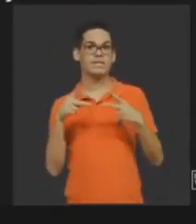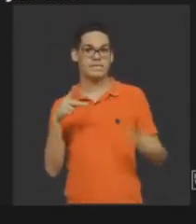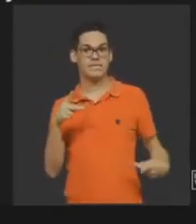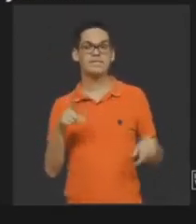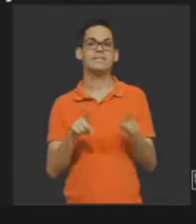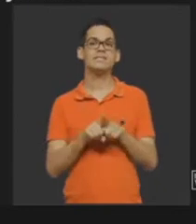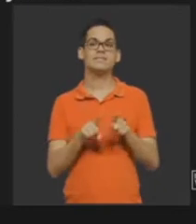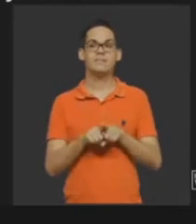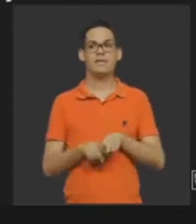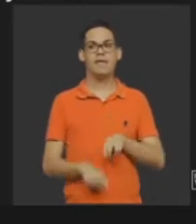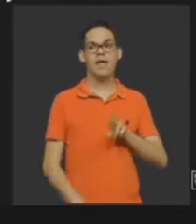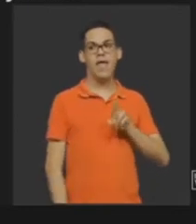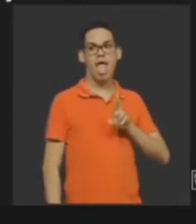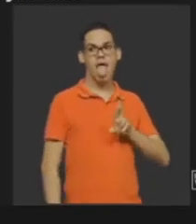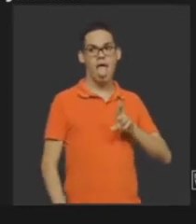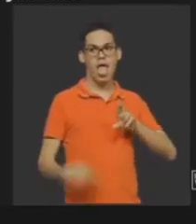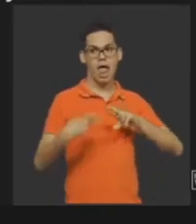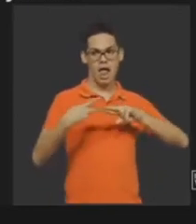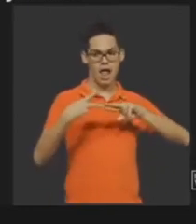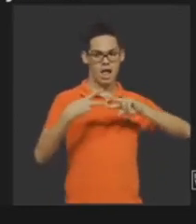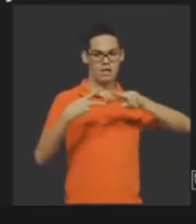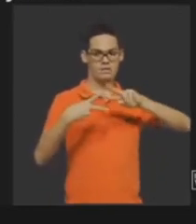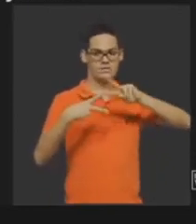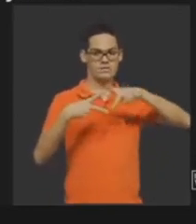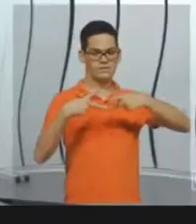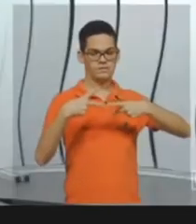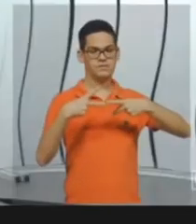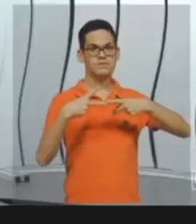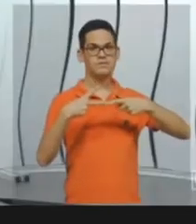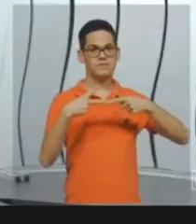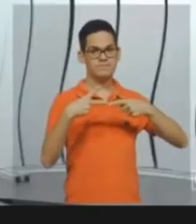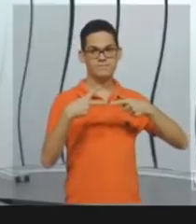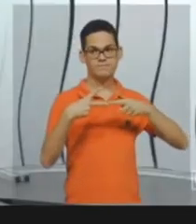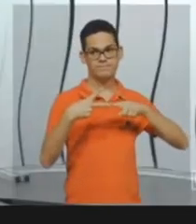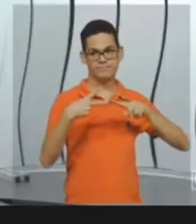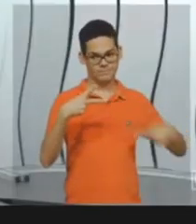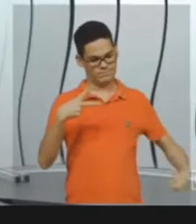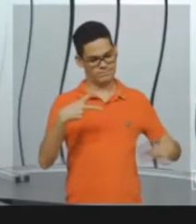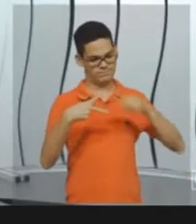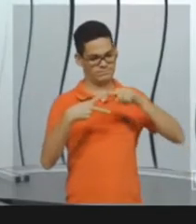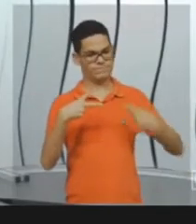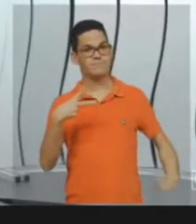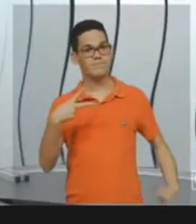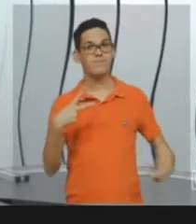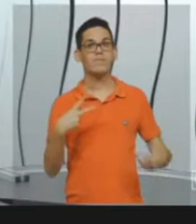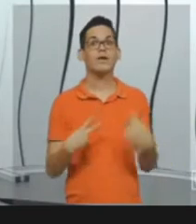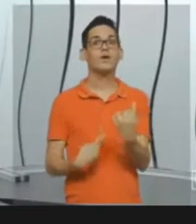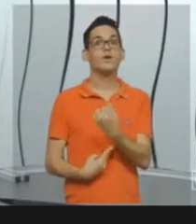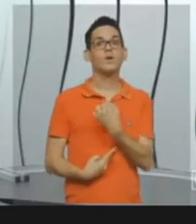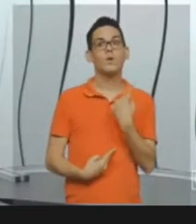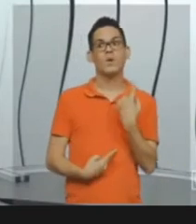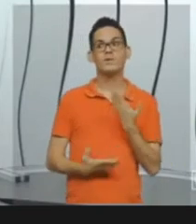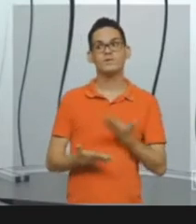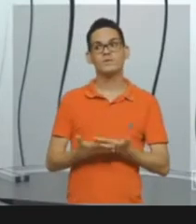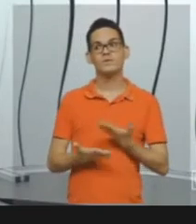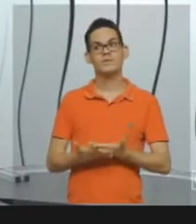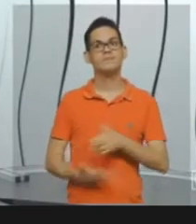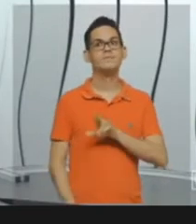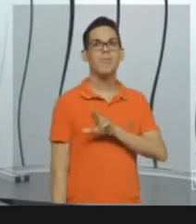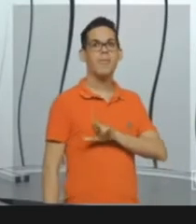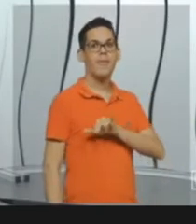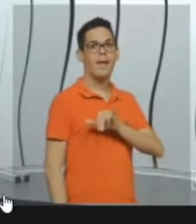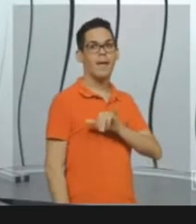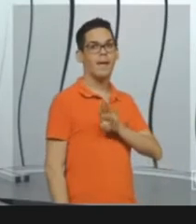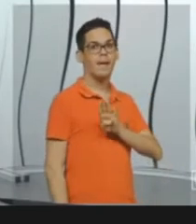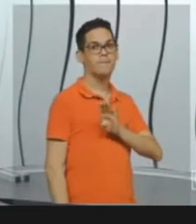nessa região, no nucléolo, que são formados os ribossomos. Lembrando que nós falamos dos ribossomos na aula anterior, falando de